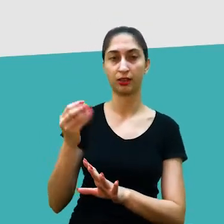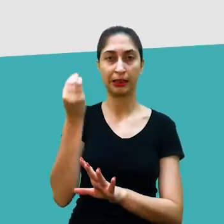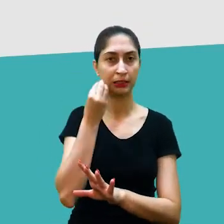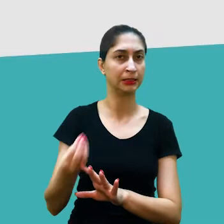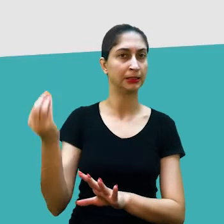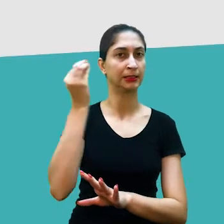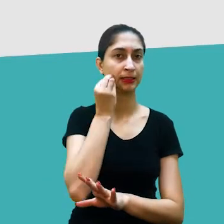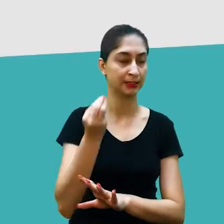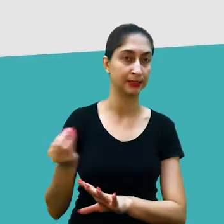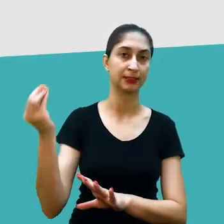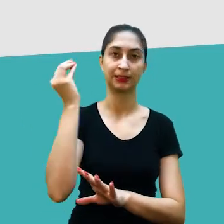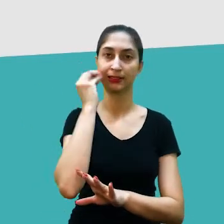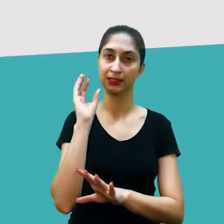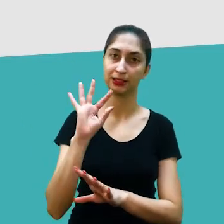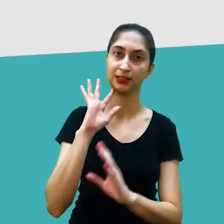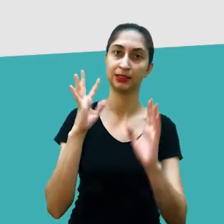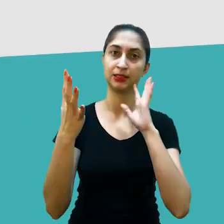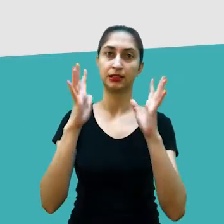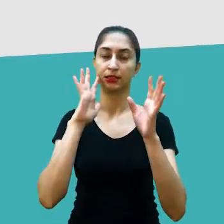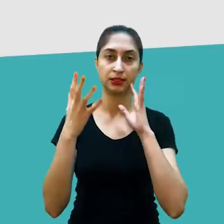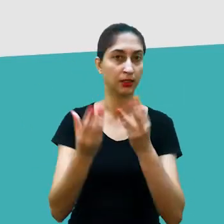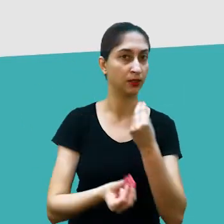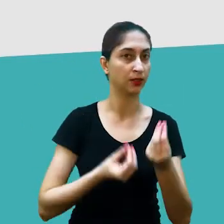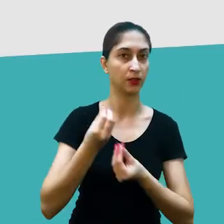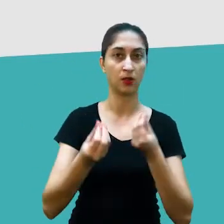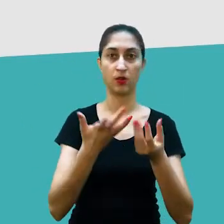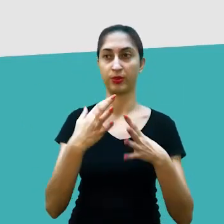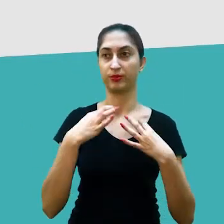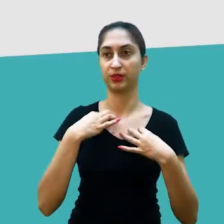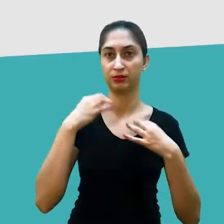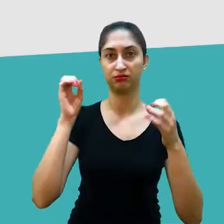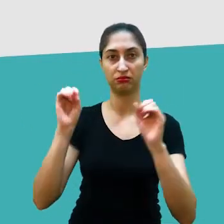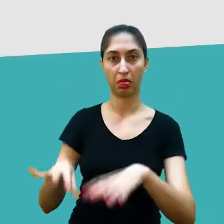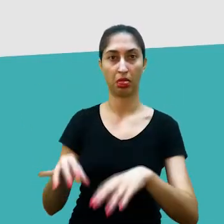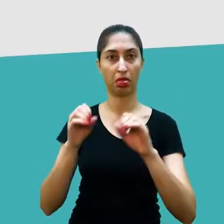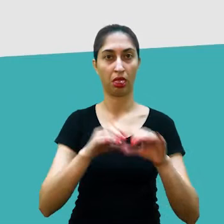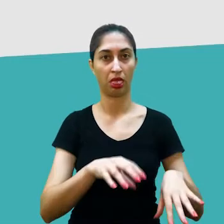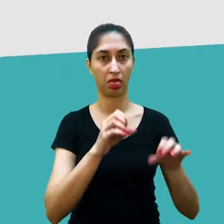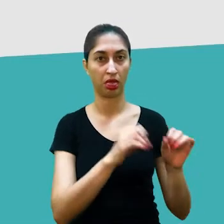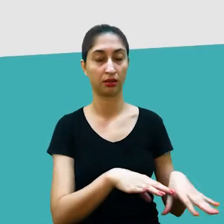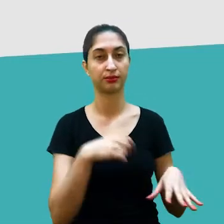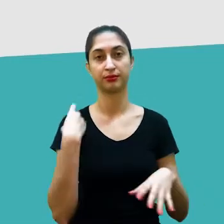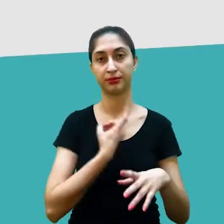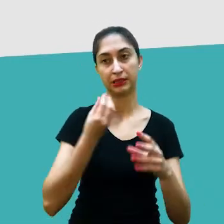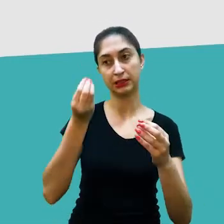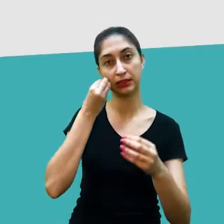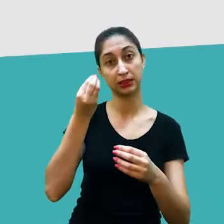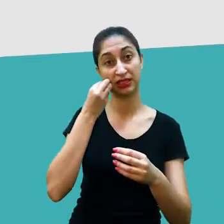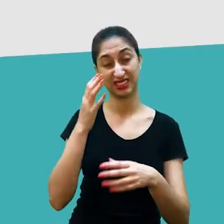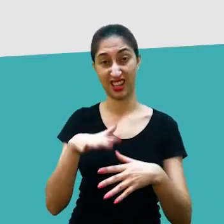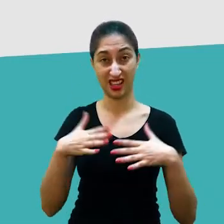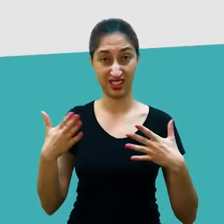para toda essa questão dos excessos, a gente já falava disso fazia muito tempo. Então, quando a pandemia chegou, eu não